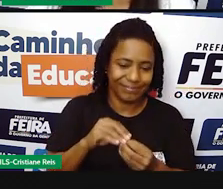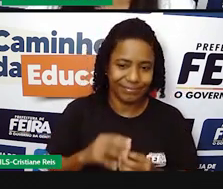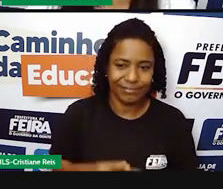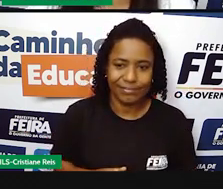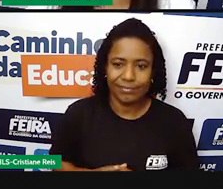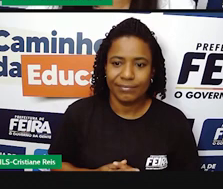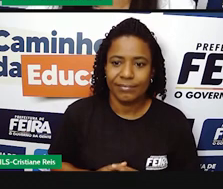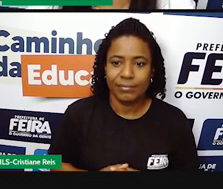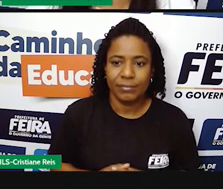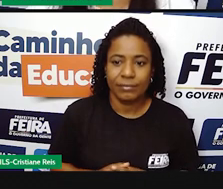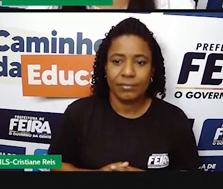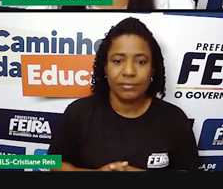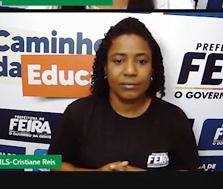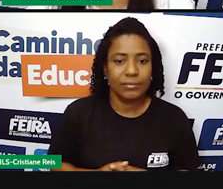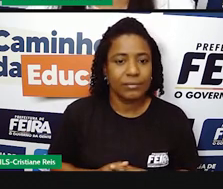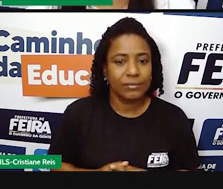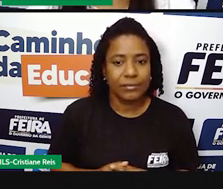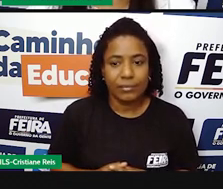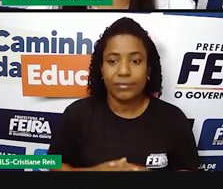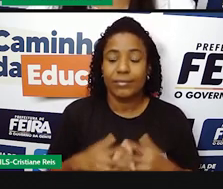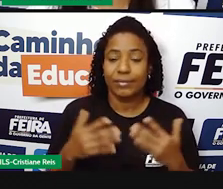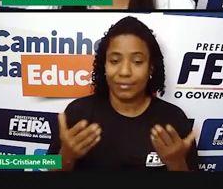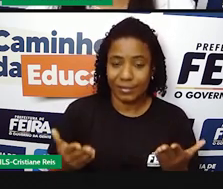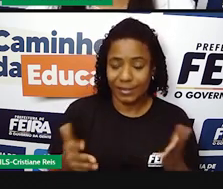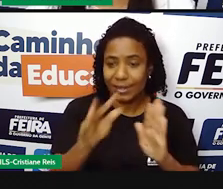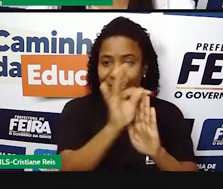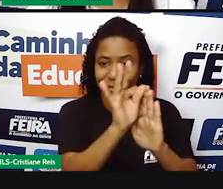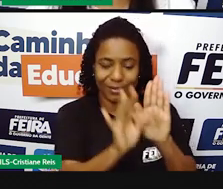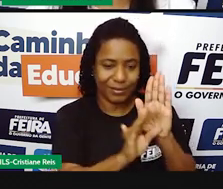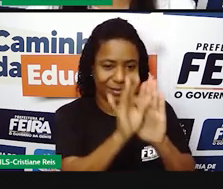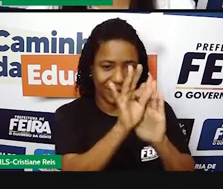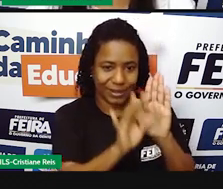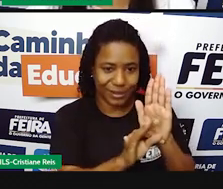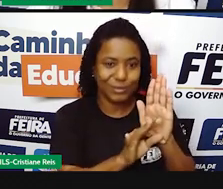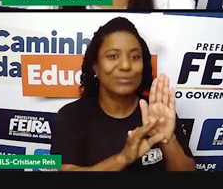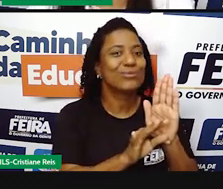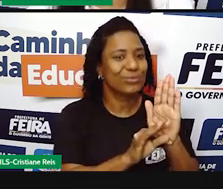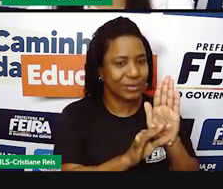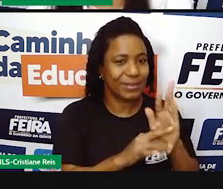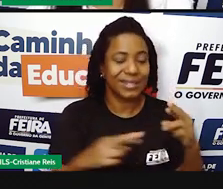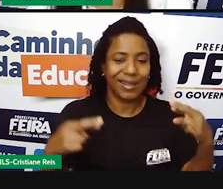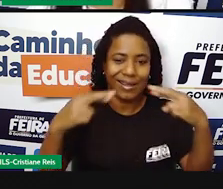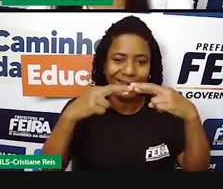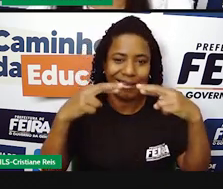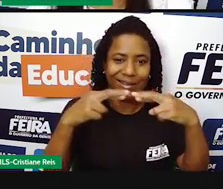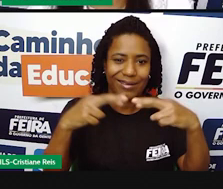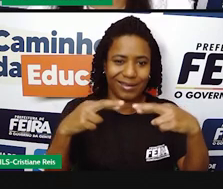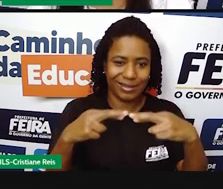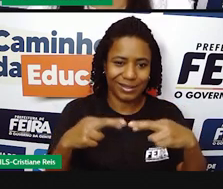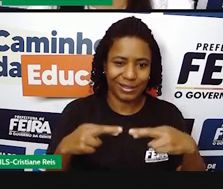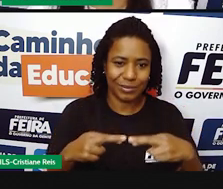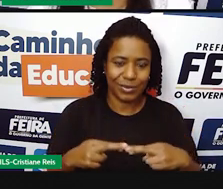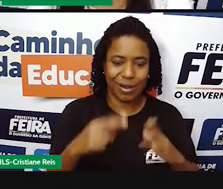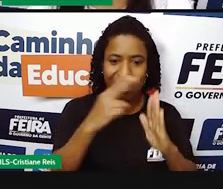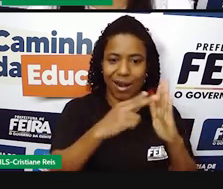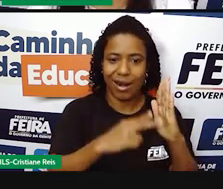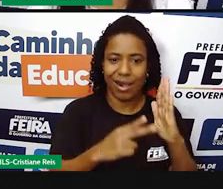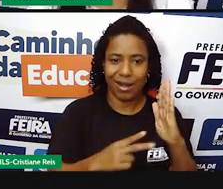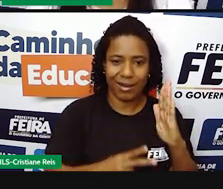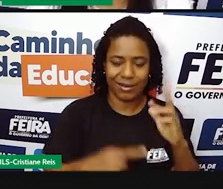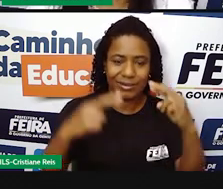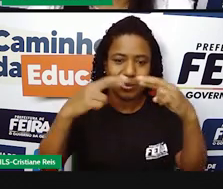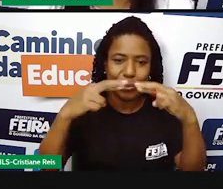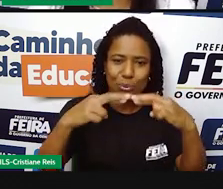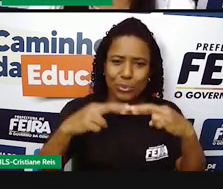E aí, no texto, os sinais elas dão ritmo, dão fluidez e evitam aí a confusão. Imagine aí